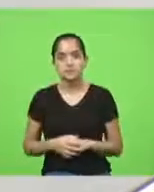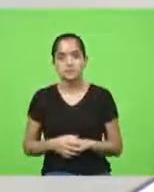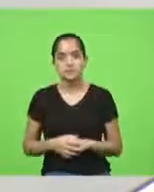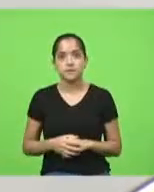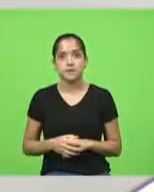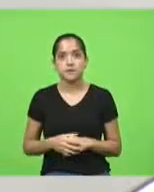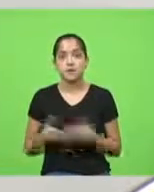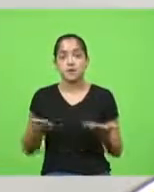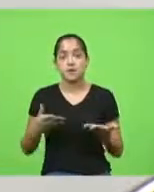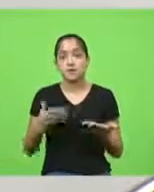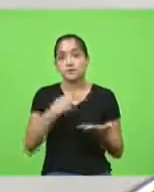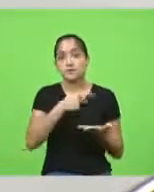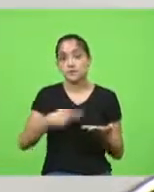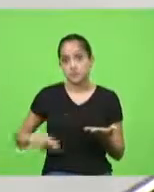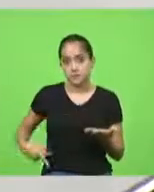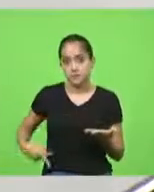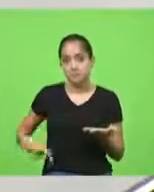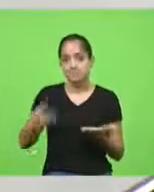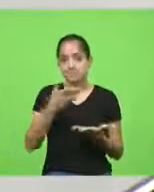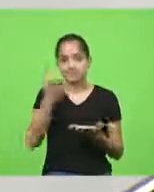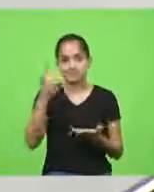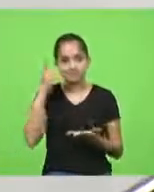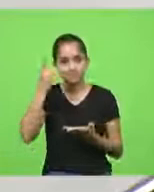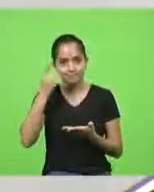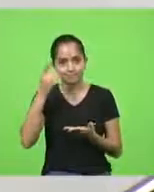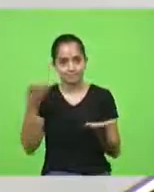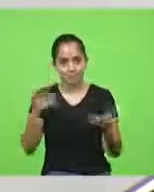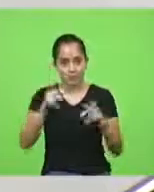Senhor presidente, senhores deputados, público que nos acompanha,